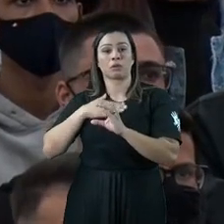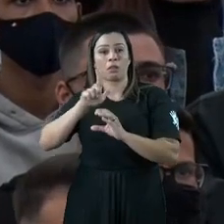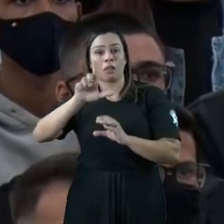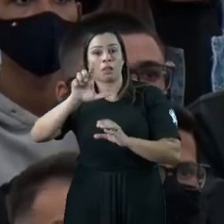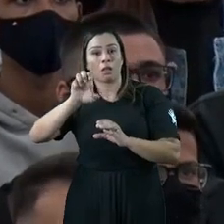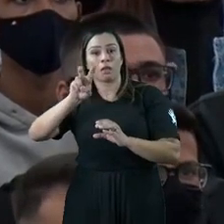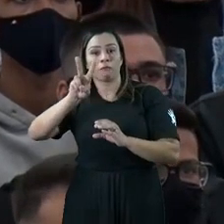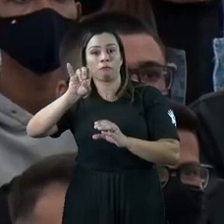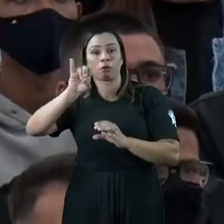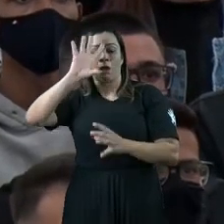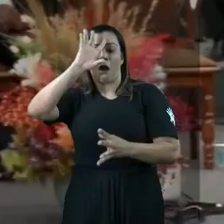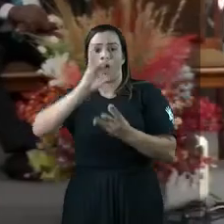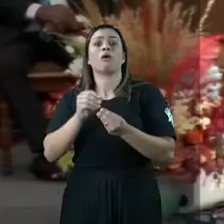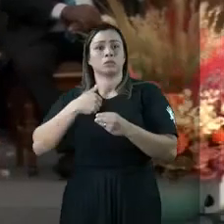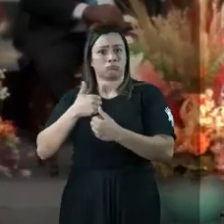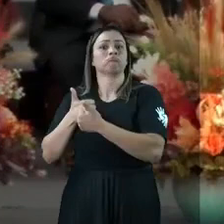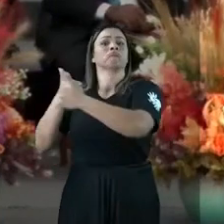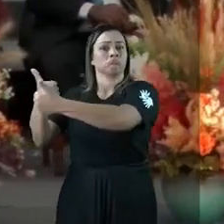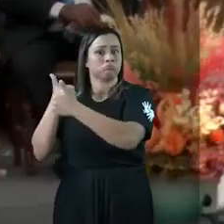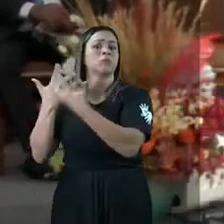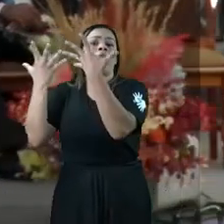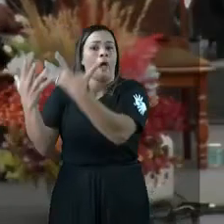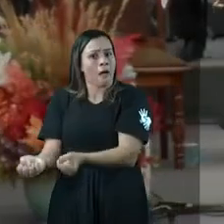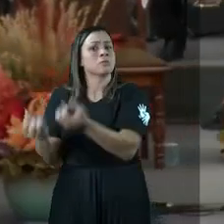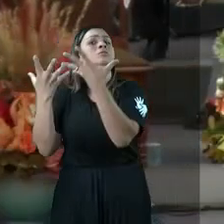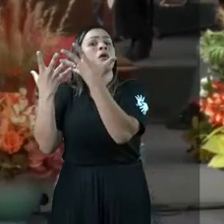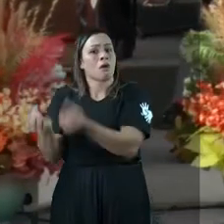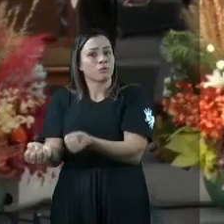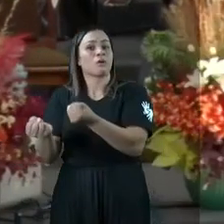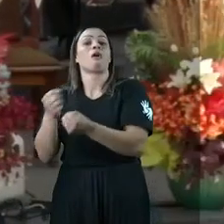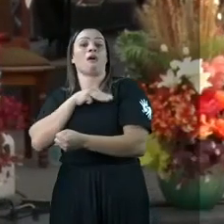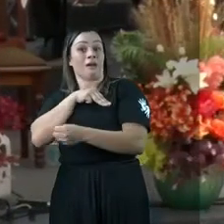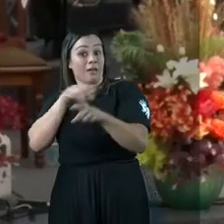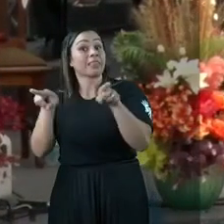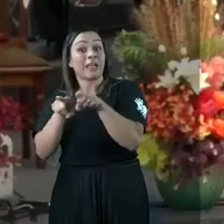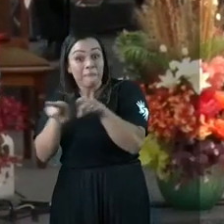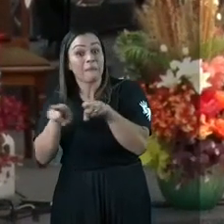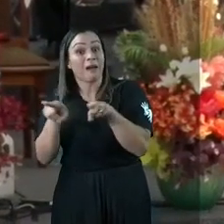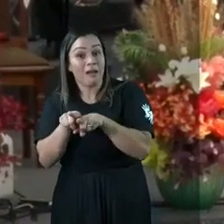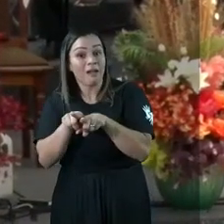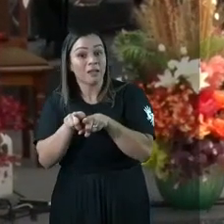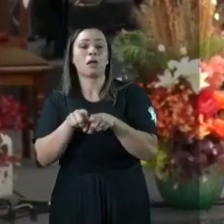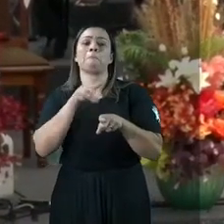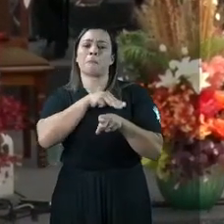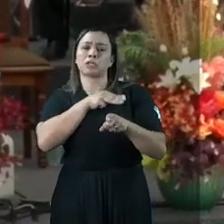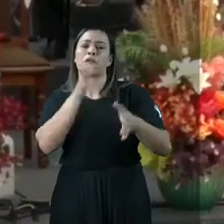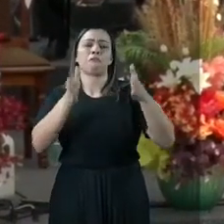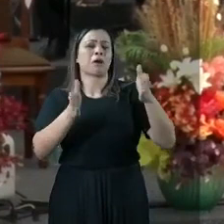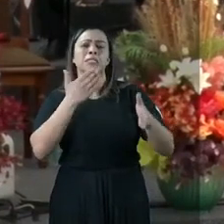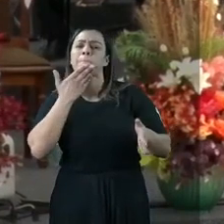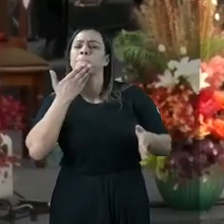indo, já estou indo, já estou indo, já estou indo. Mateus é a tua melhor fase, mas eu